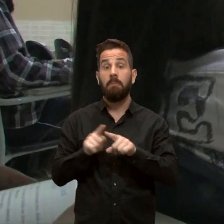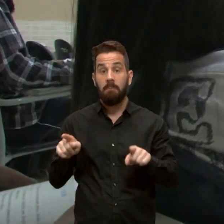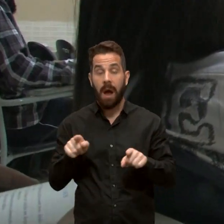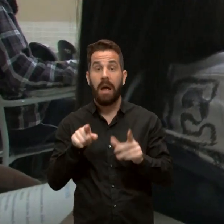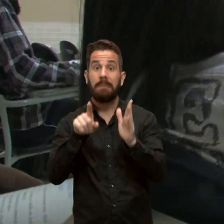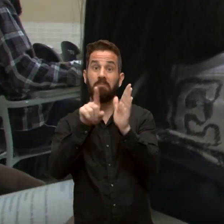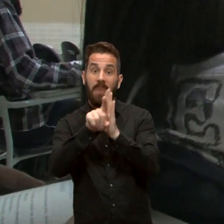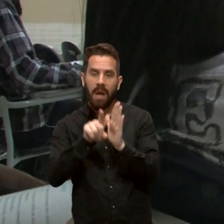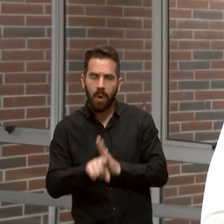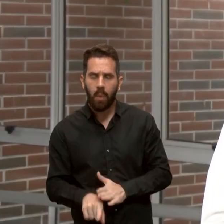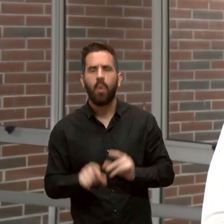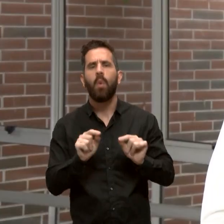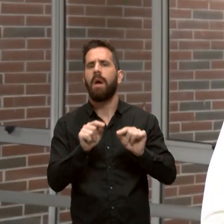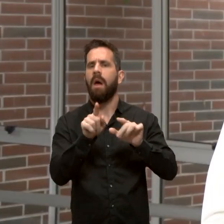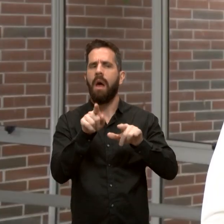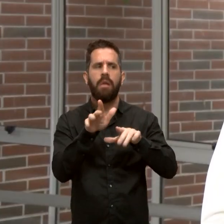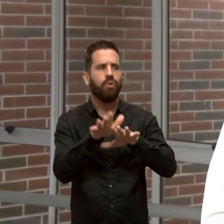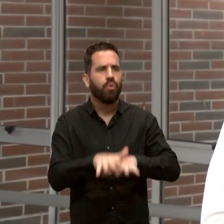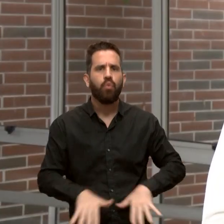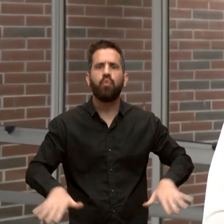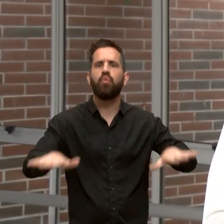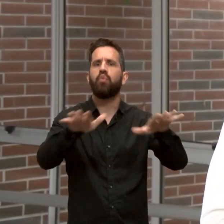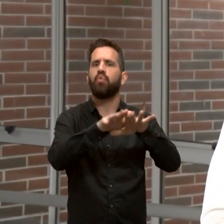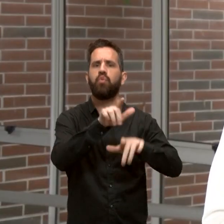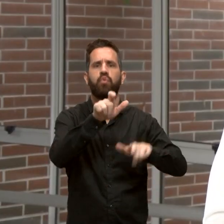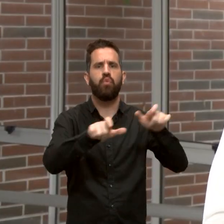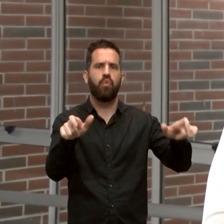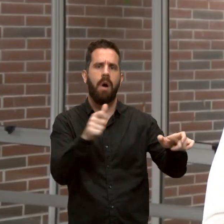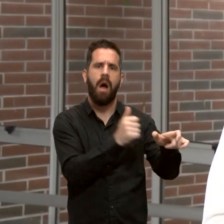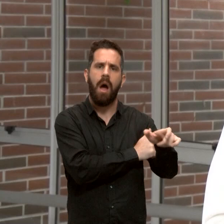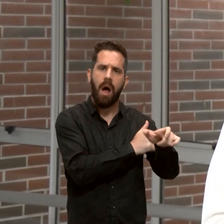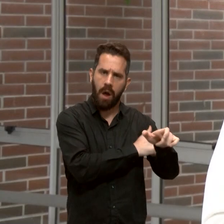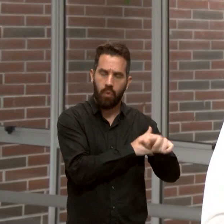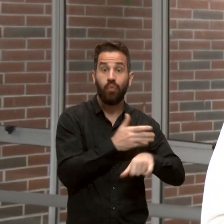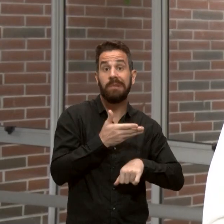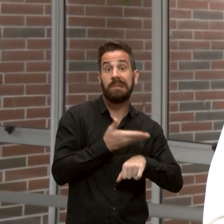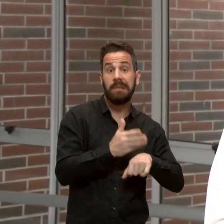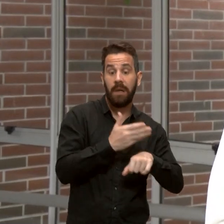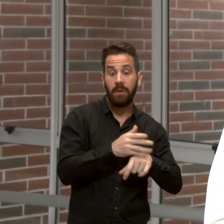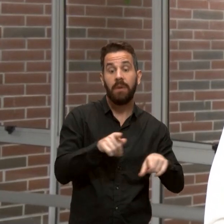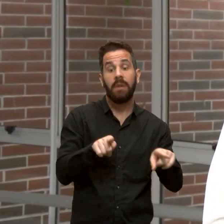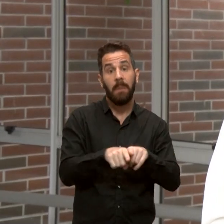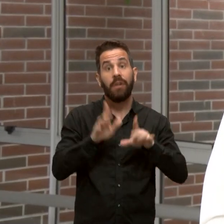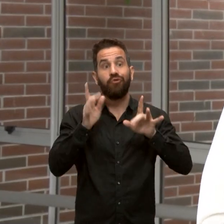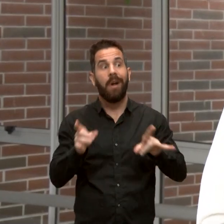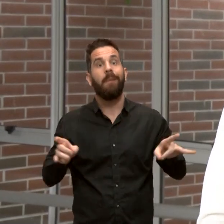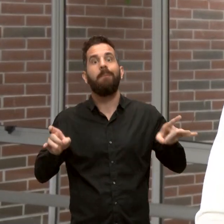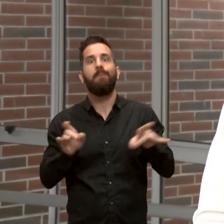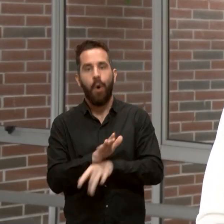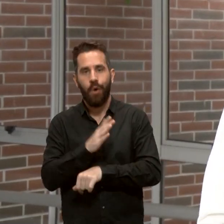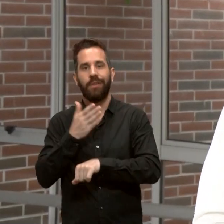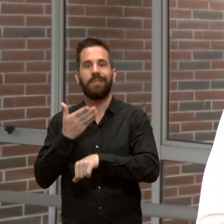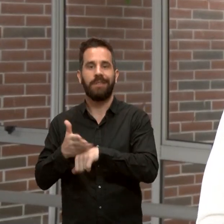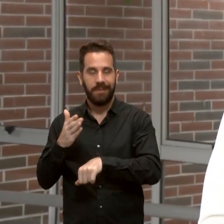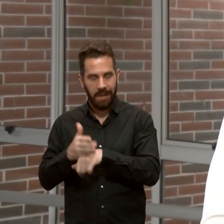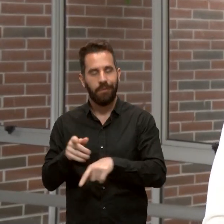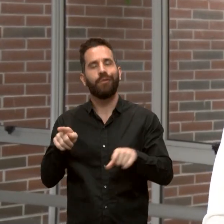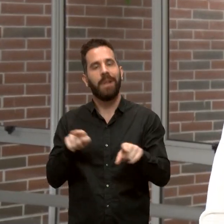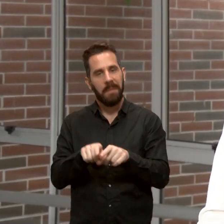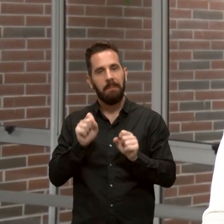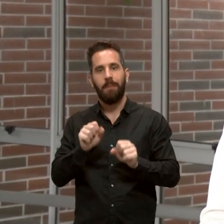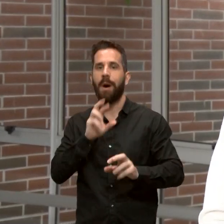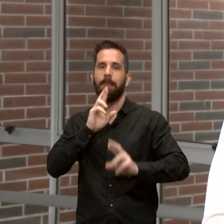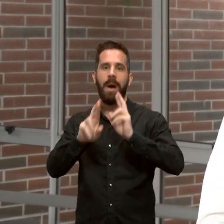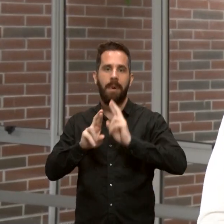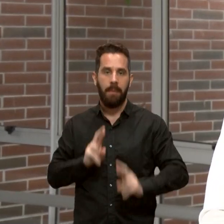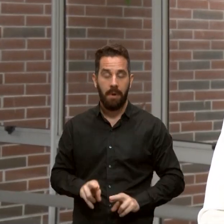contempla todos os estudantes que estão em estágio, né, e também contempla aqueles que já terminaram o estágio. Então, ele é um formulário de